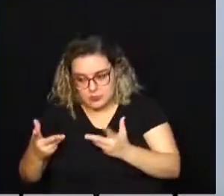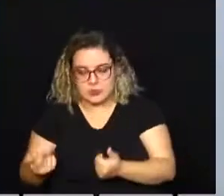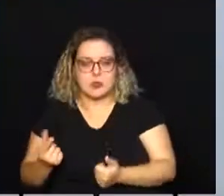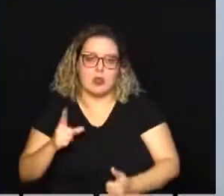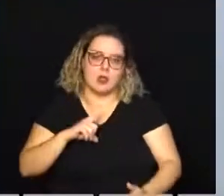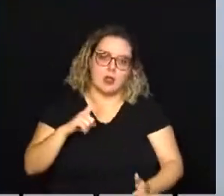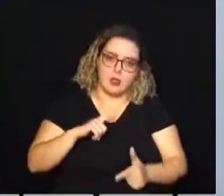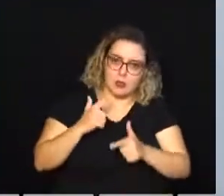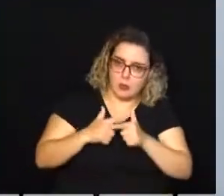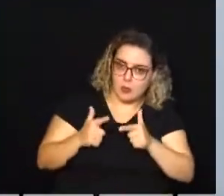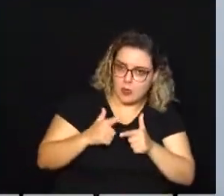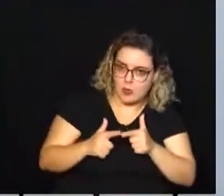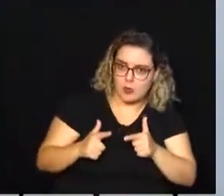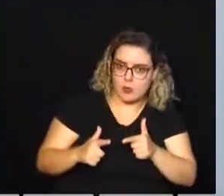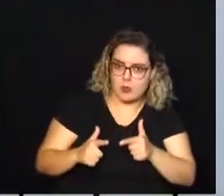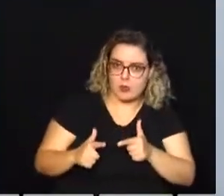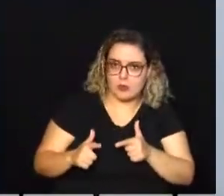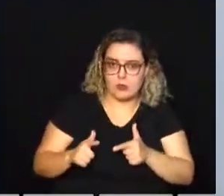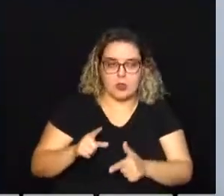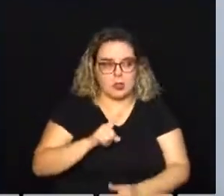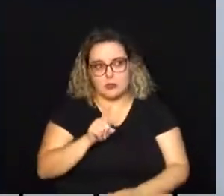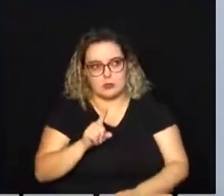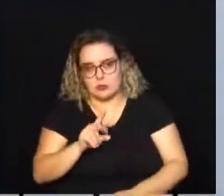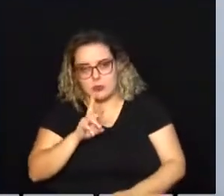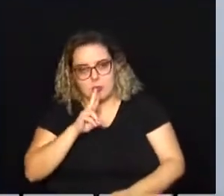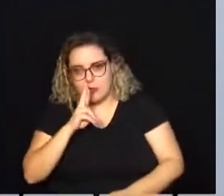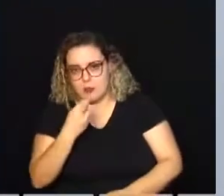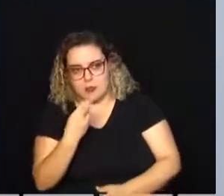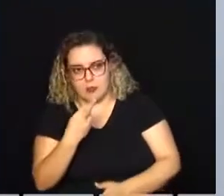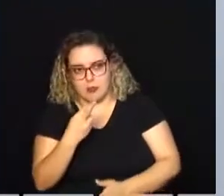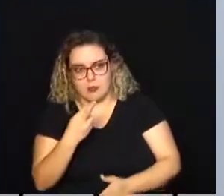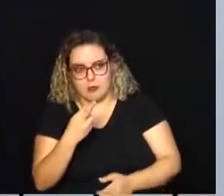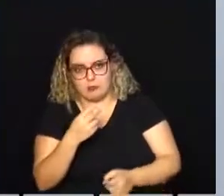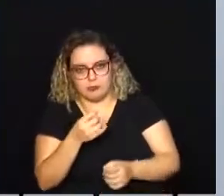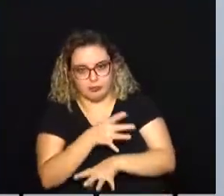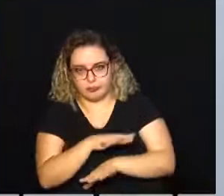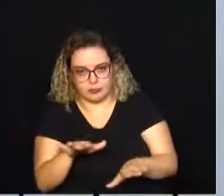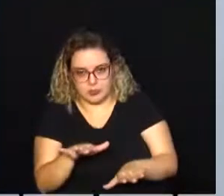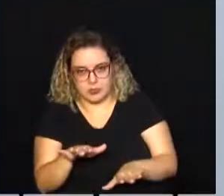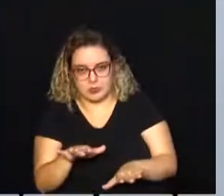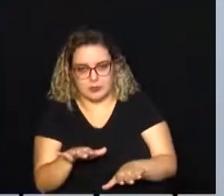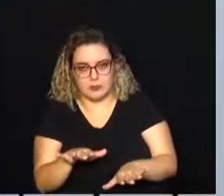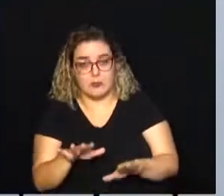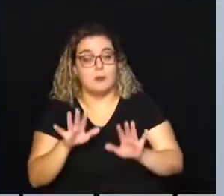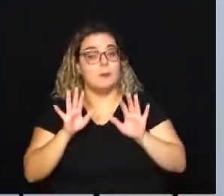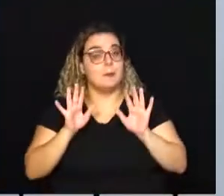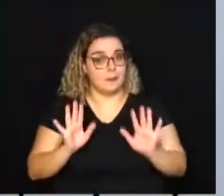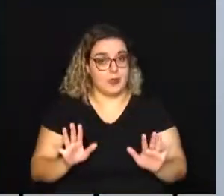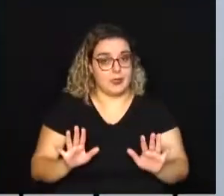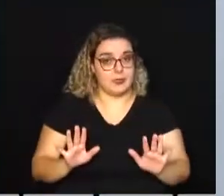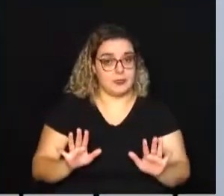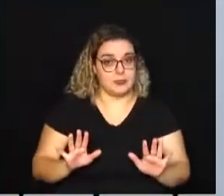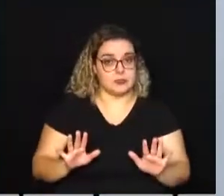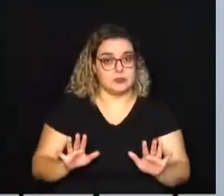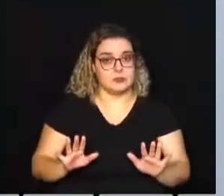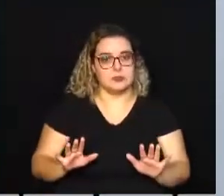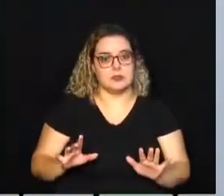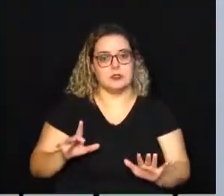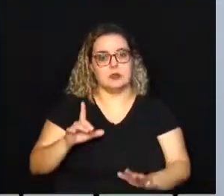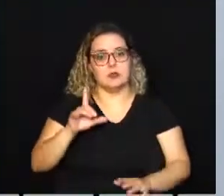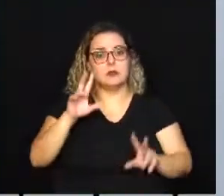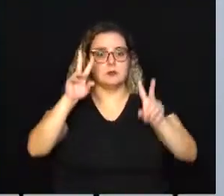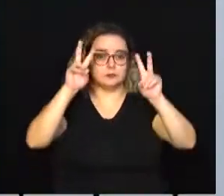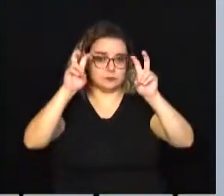problema. Elas não resolvem o problema, pelo que a gente já discutiu aqui. Mas realmente, Gabriel, é um tema muito